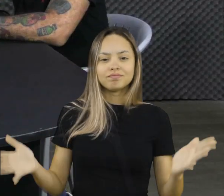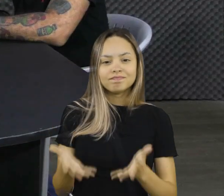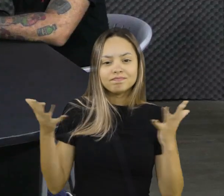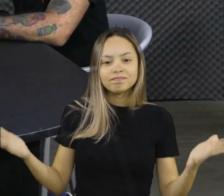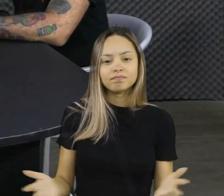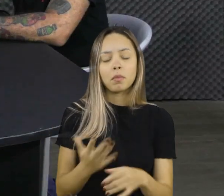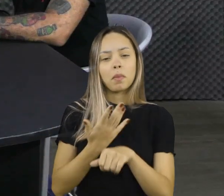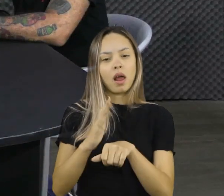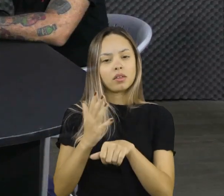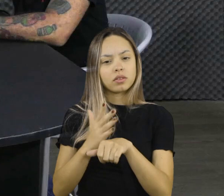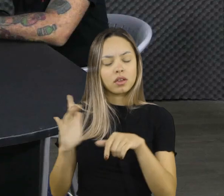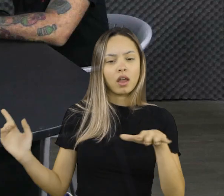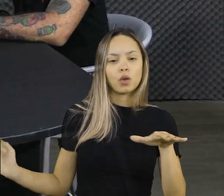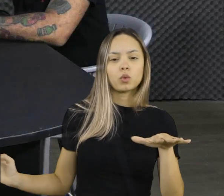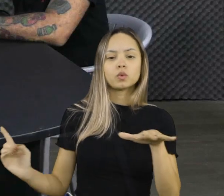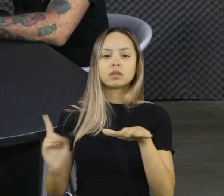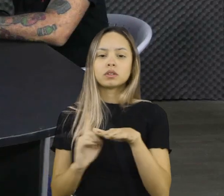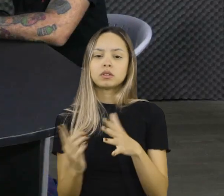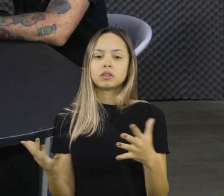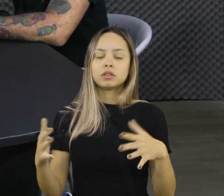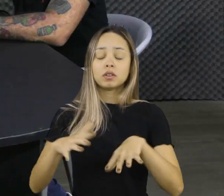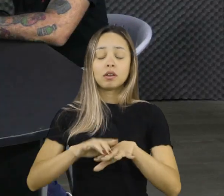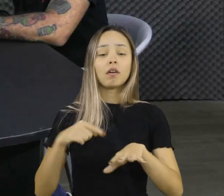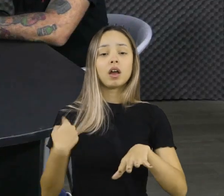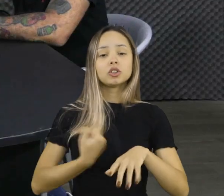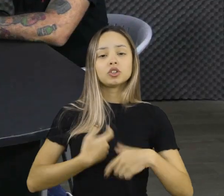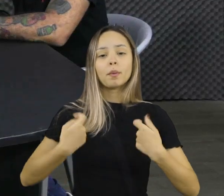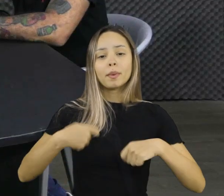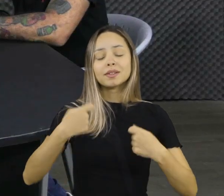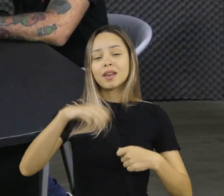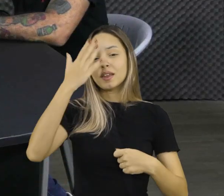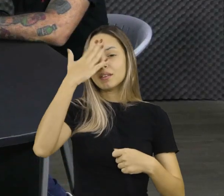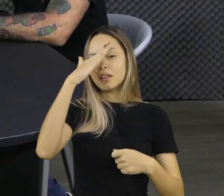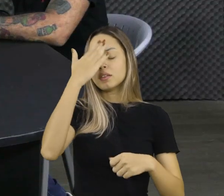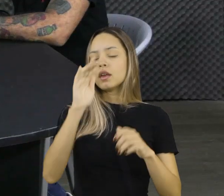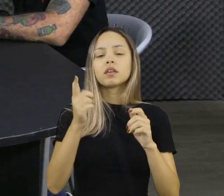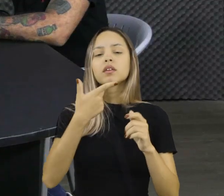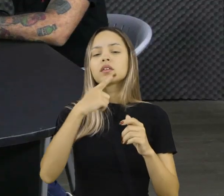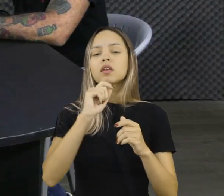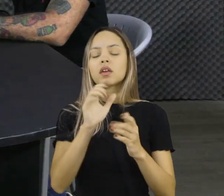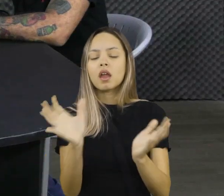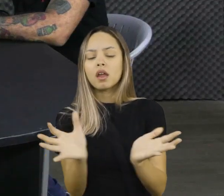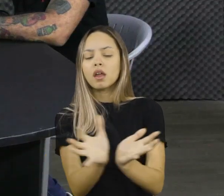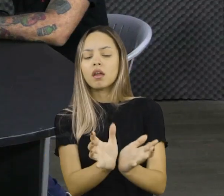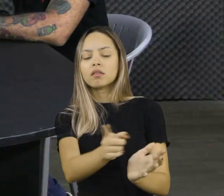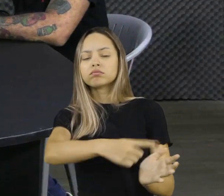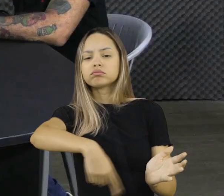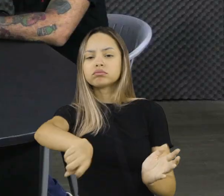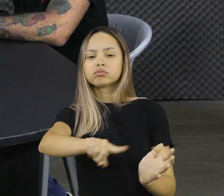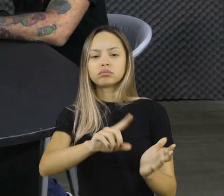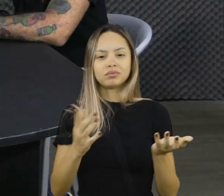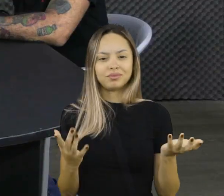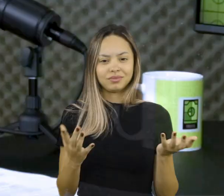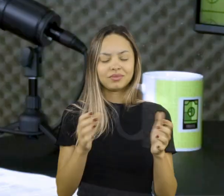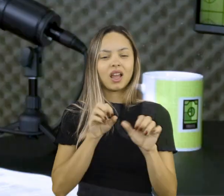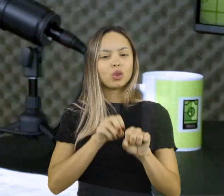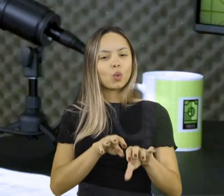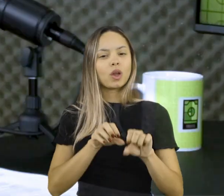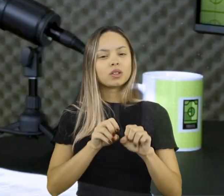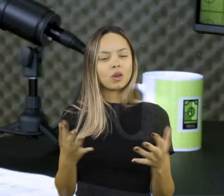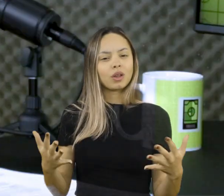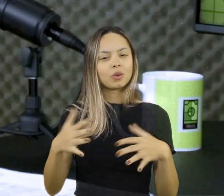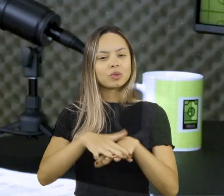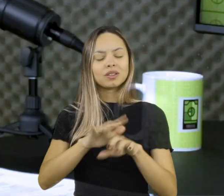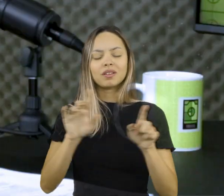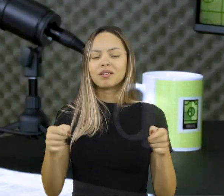inclusivas, a gente precisa entender primeiro quem é nosso público. Entender quem é o público da educação